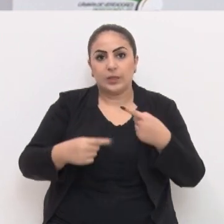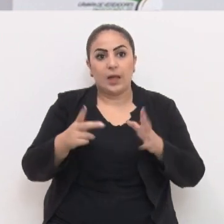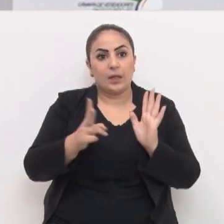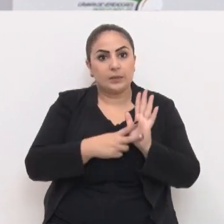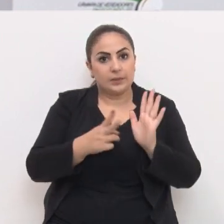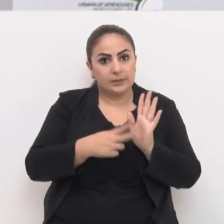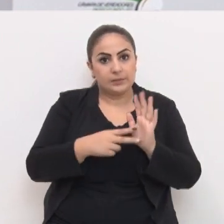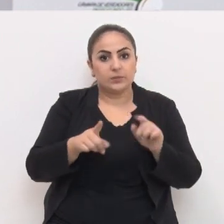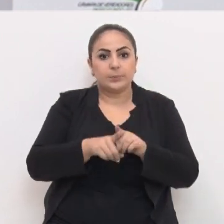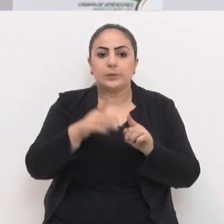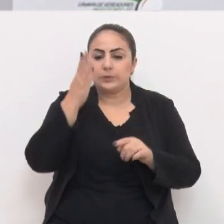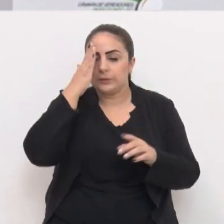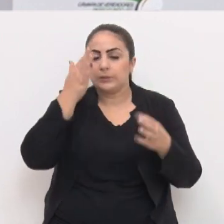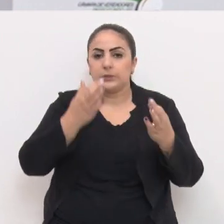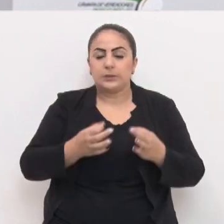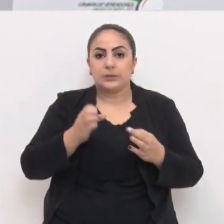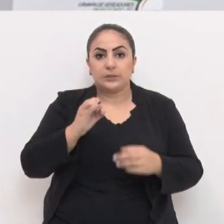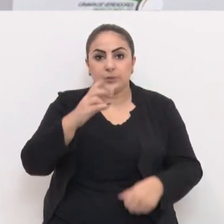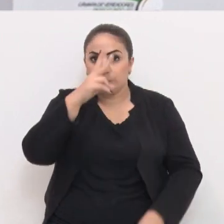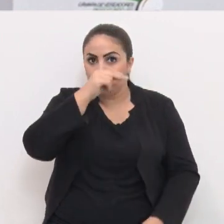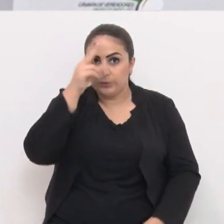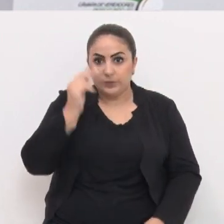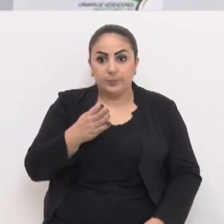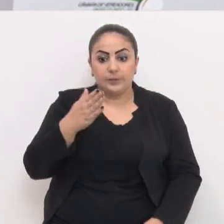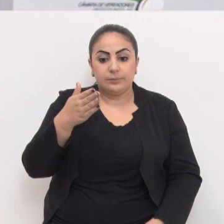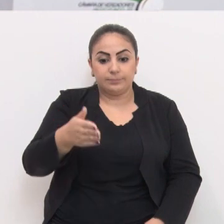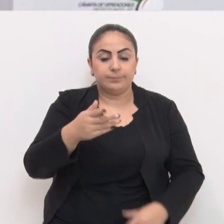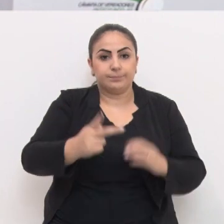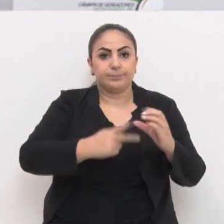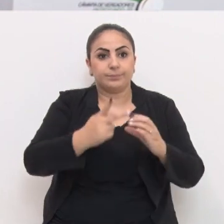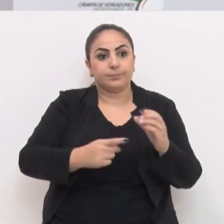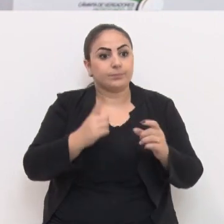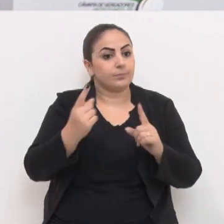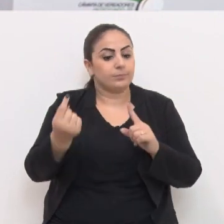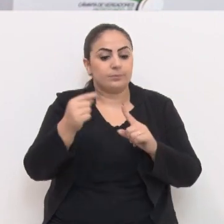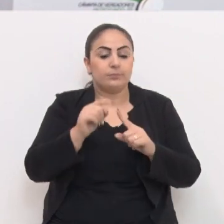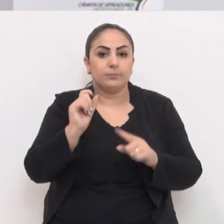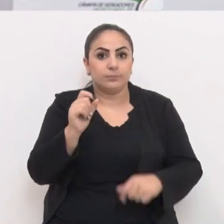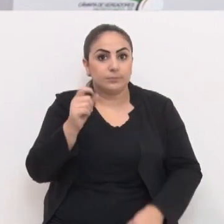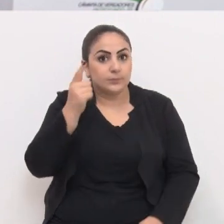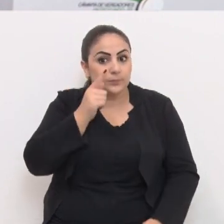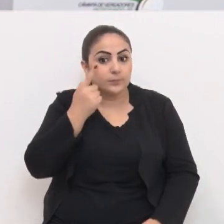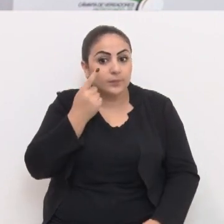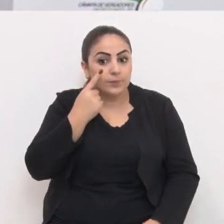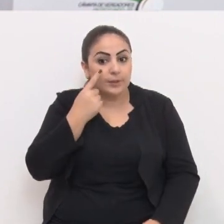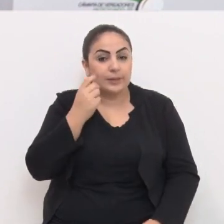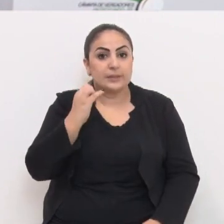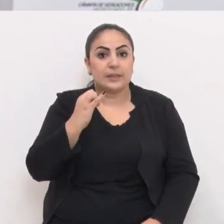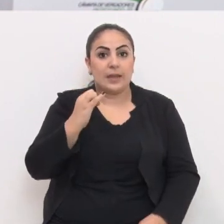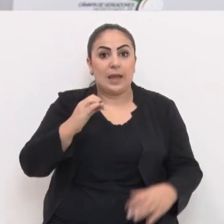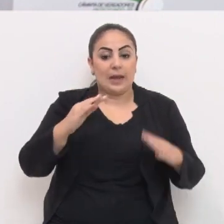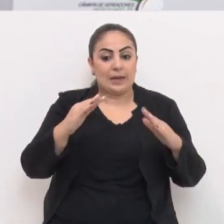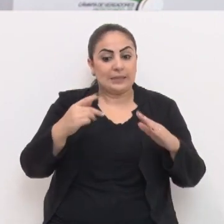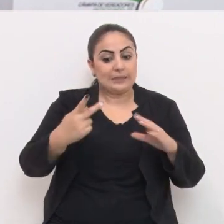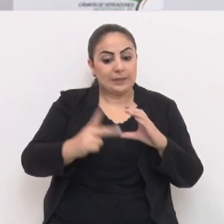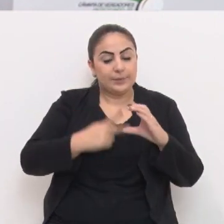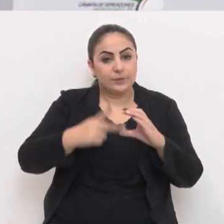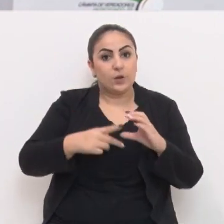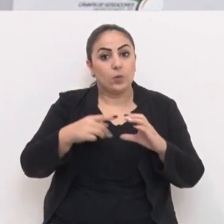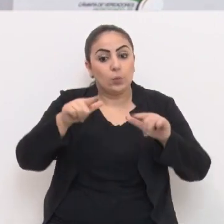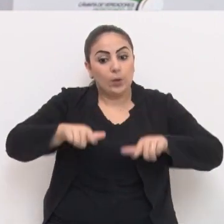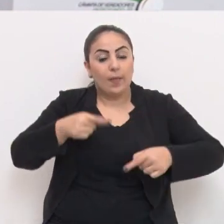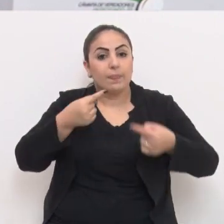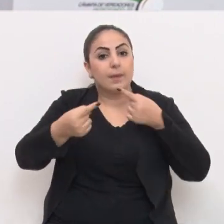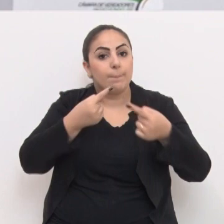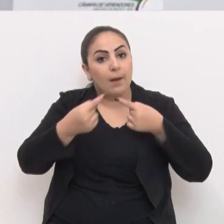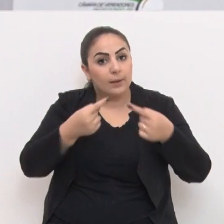atenção, e eu tenho certeza. O Executivo encaminhou esse projeto para a Câmara justamente com esse objetivo, de a Câmara que é a casa dos debates, para que aqui na Câmara